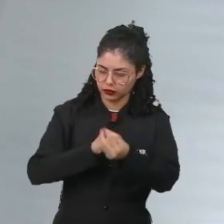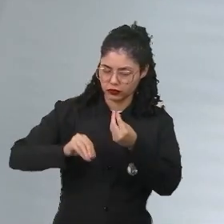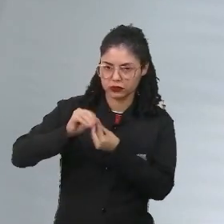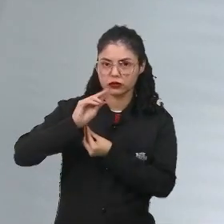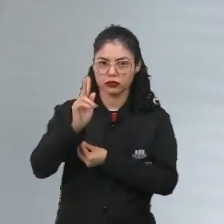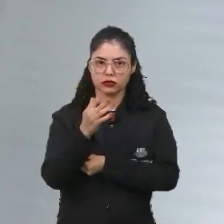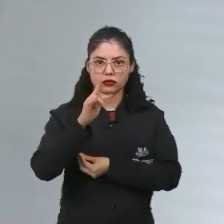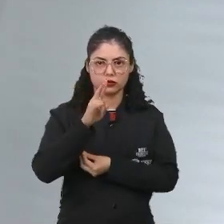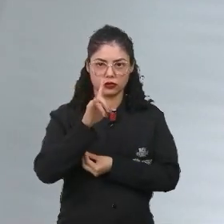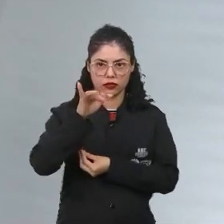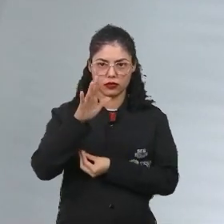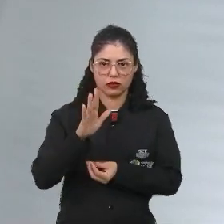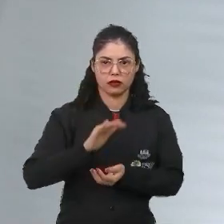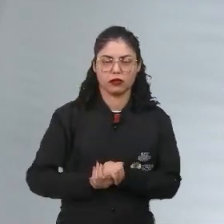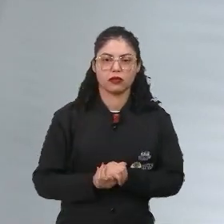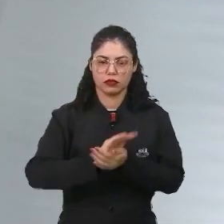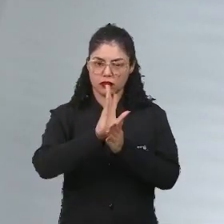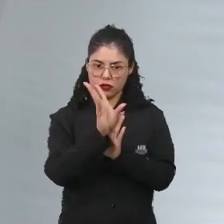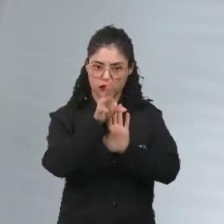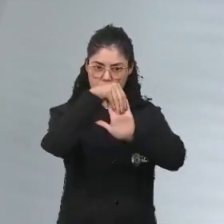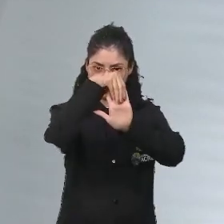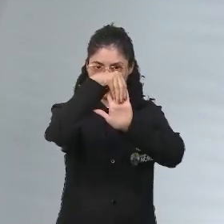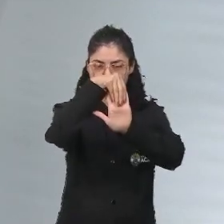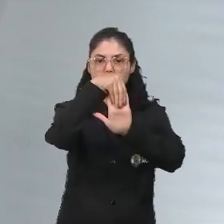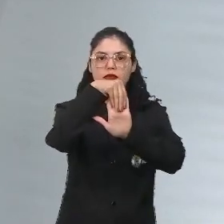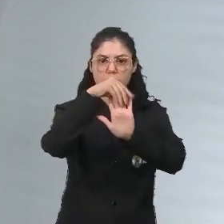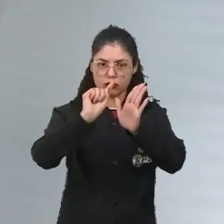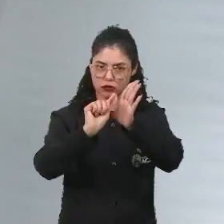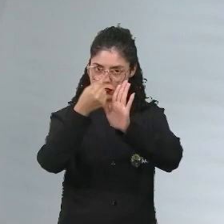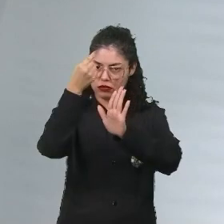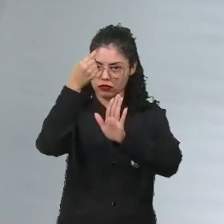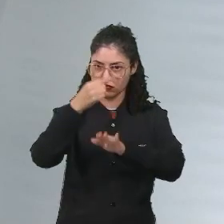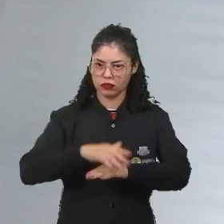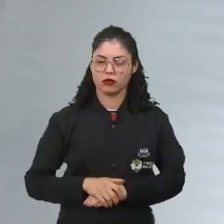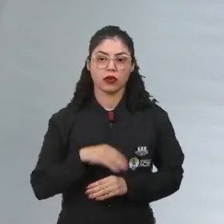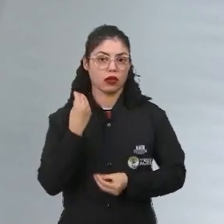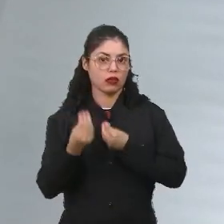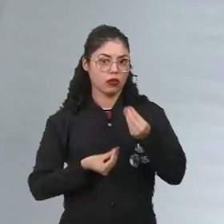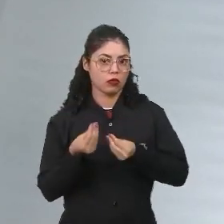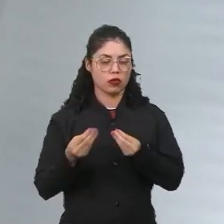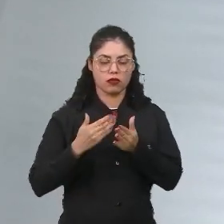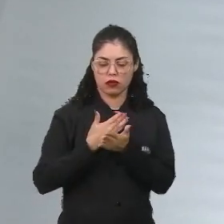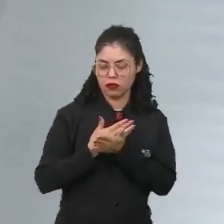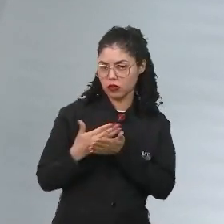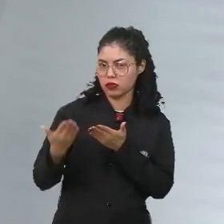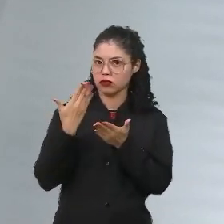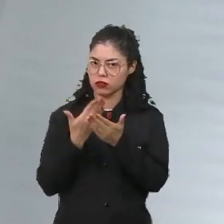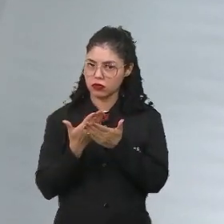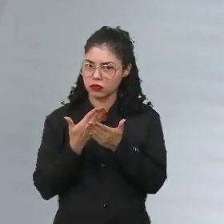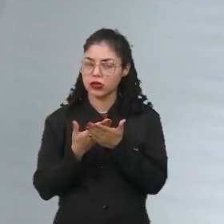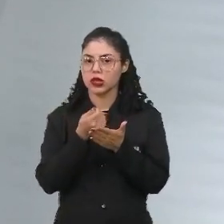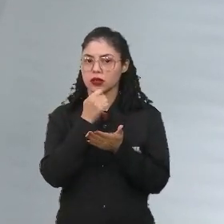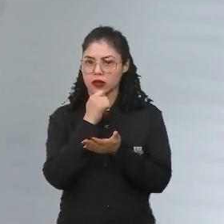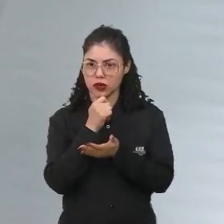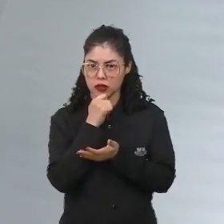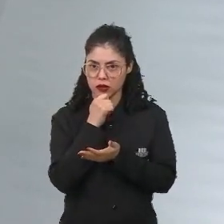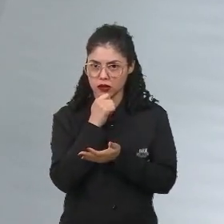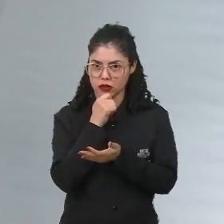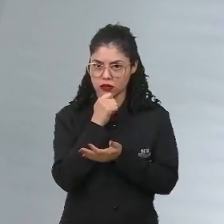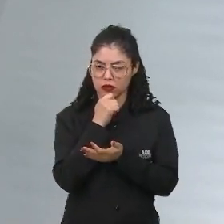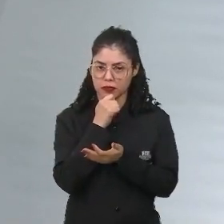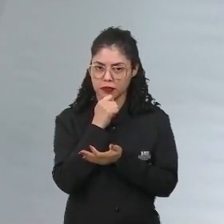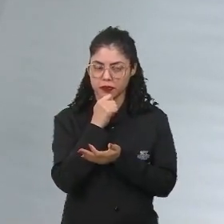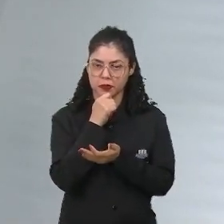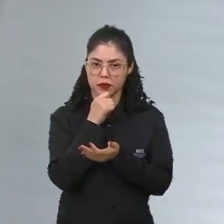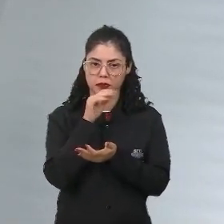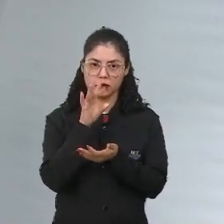misturas heterogêneas, eu coloquei aqui para vocês um dos principais. Como eu disse bem no início da aula, o